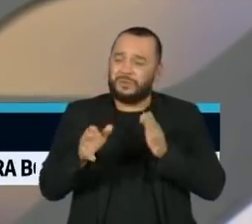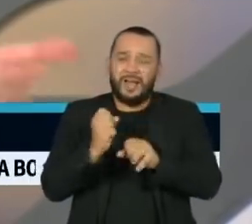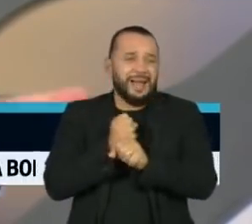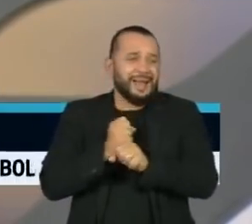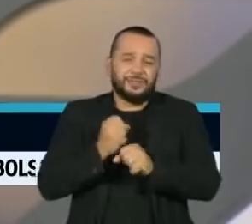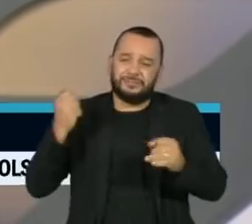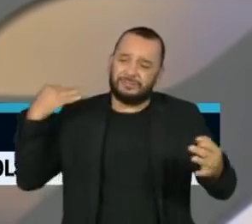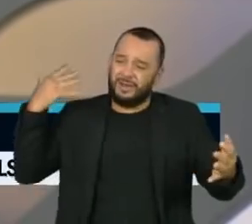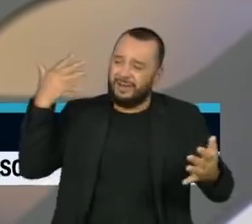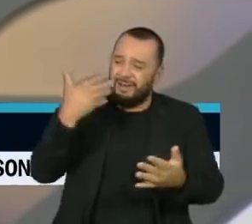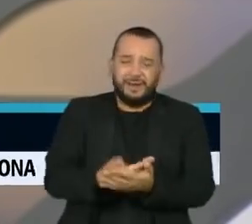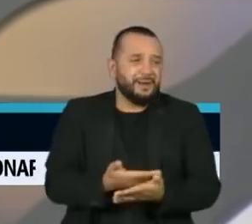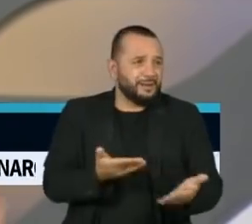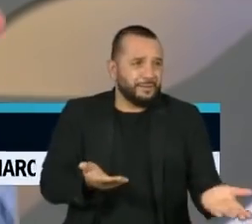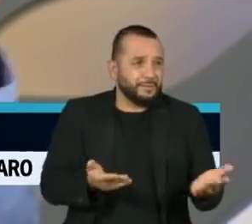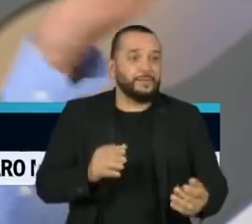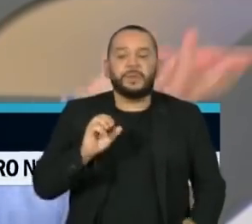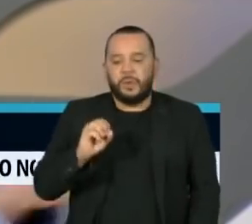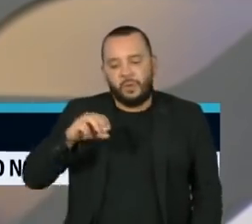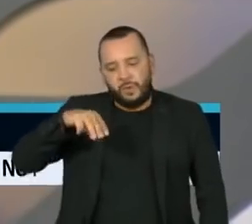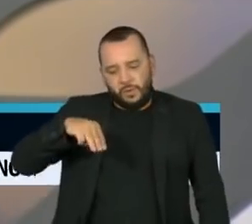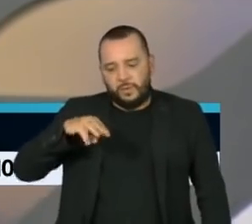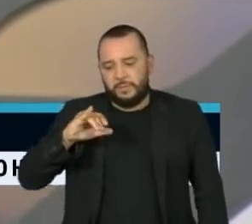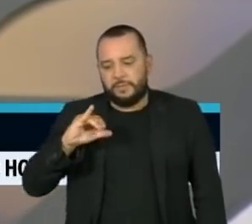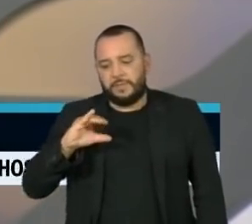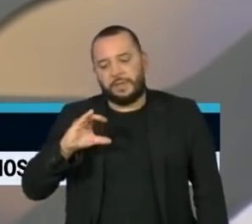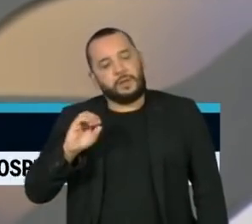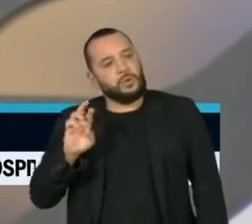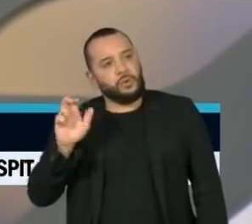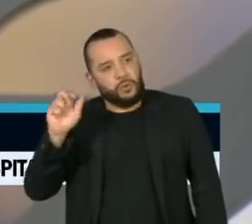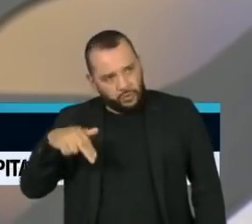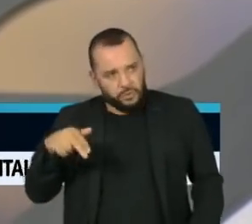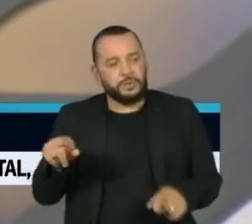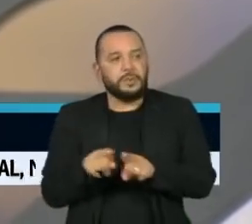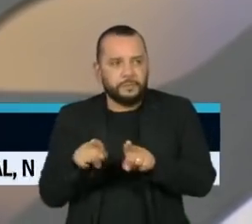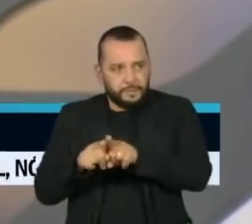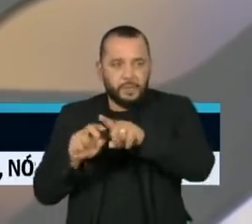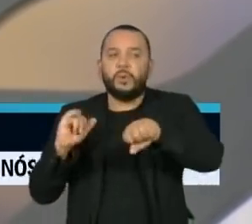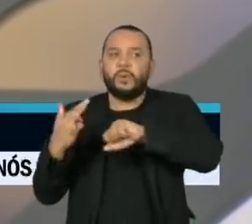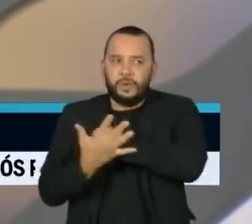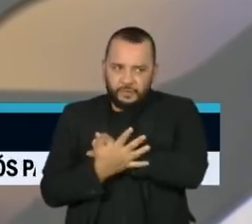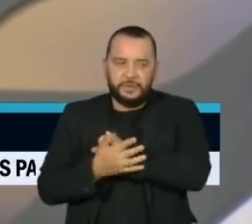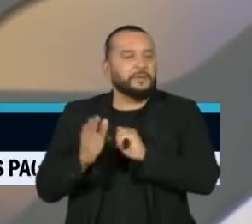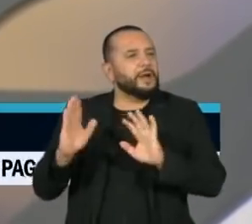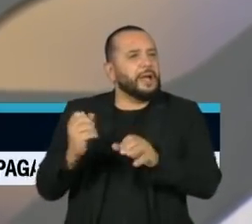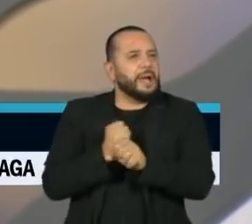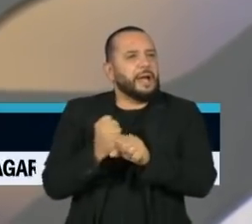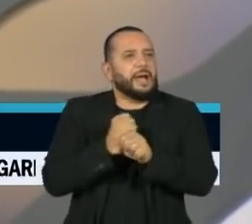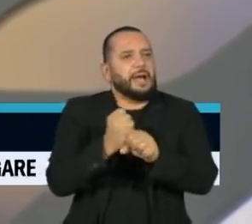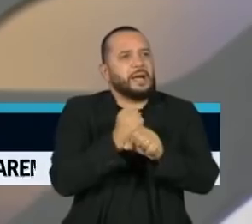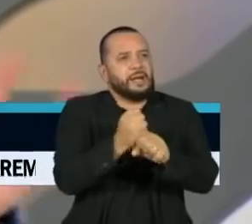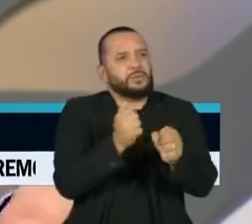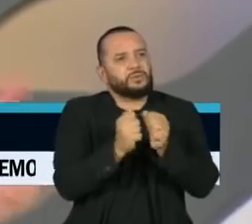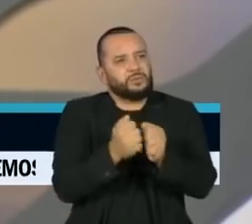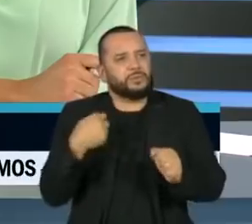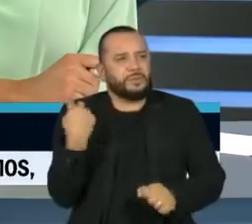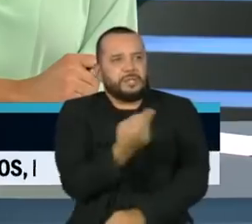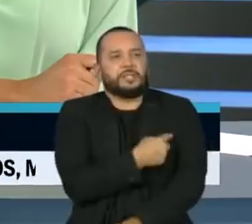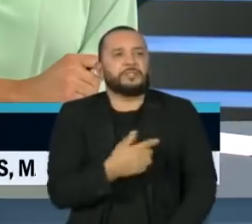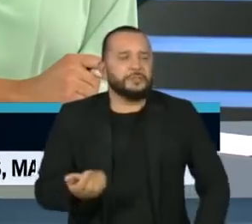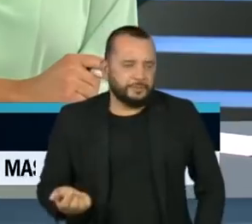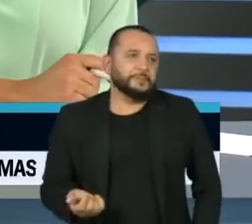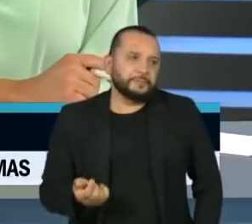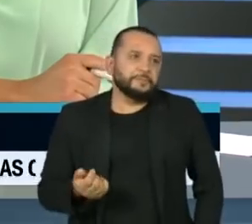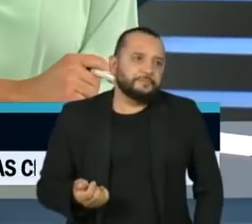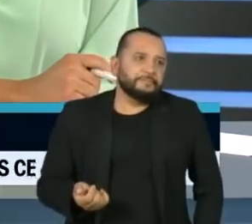E provavelmente a Omicron ou a Covid vai ficar também por muito tempo com a gente. Ou seja, não